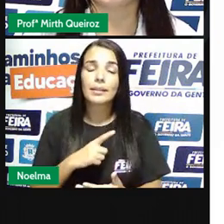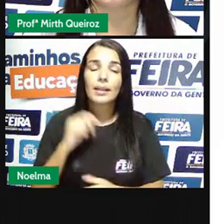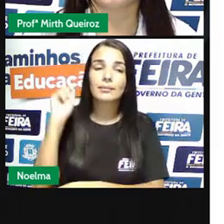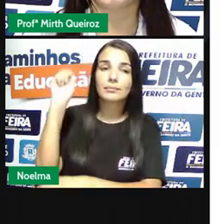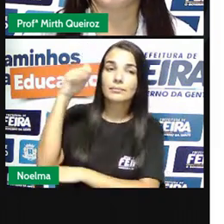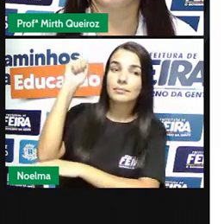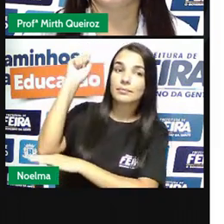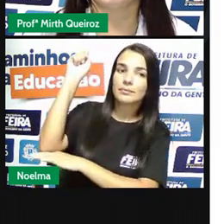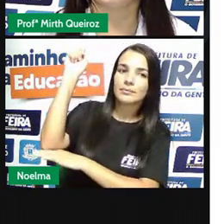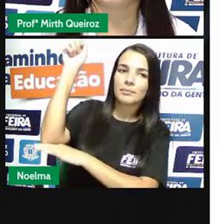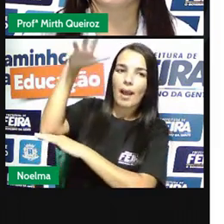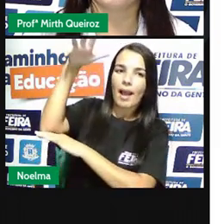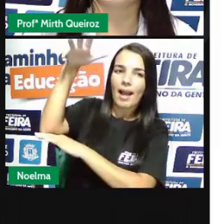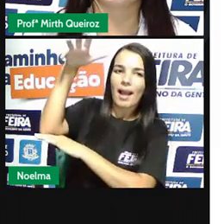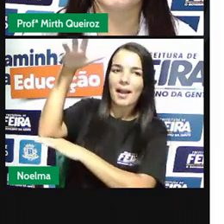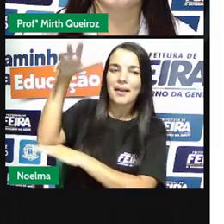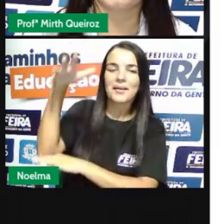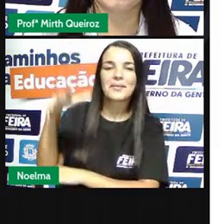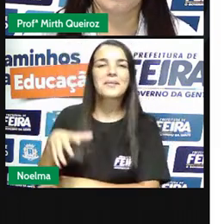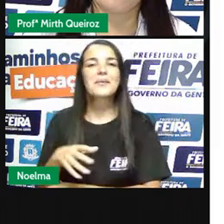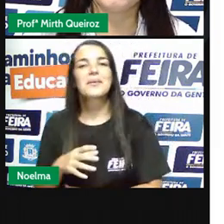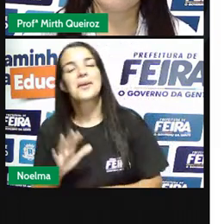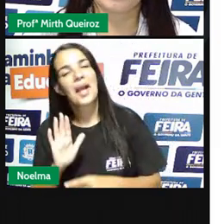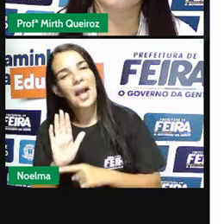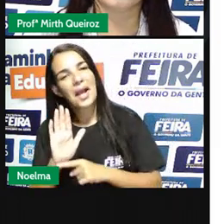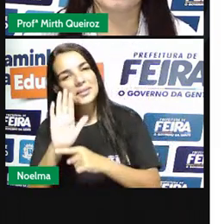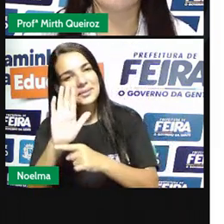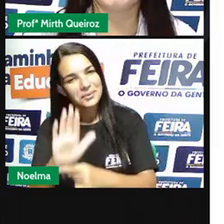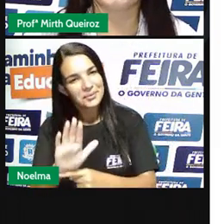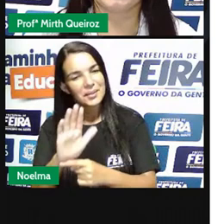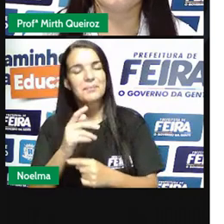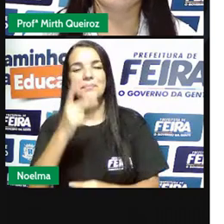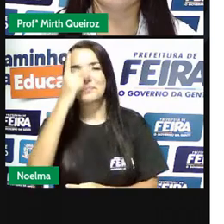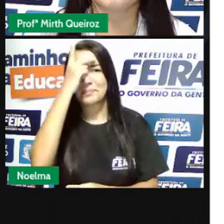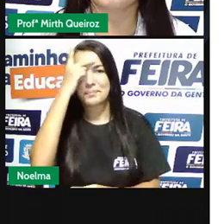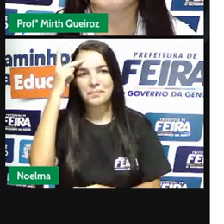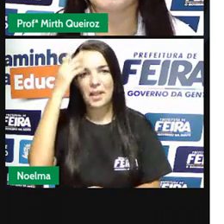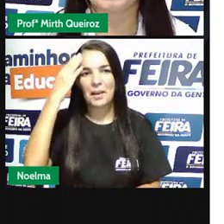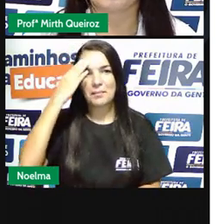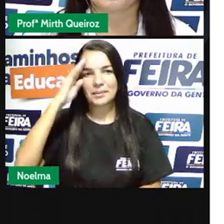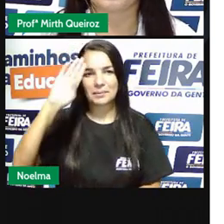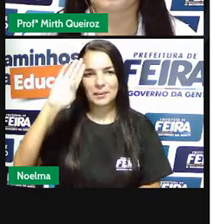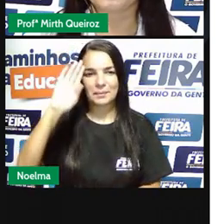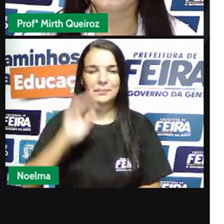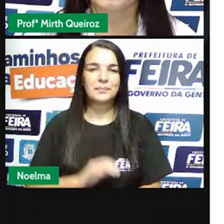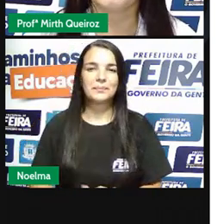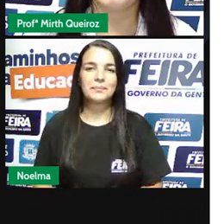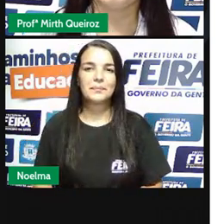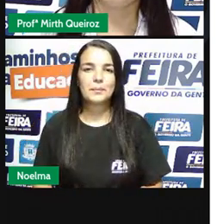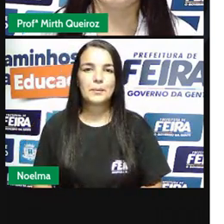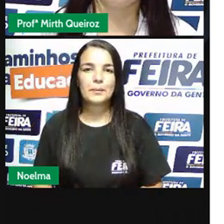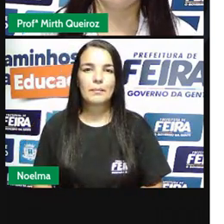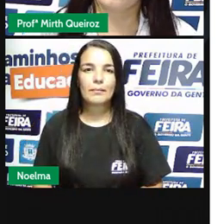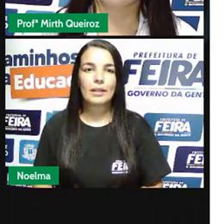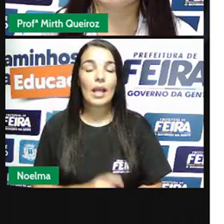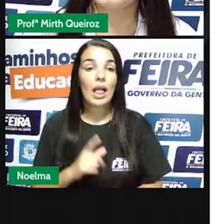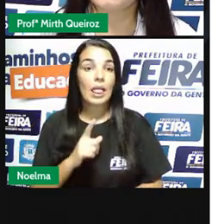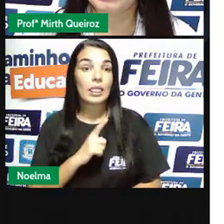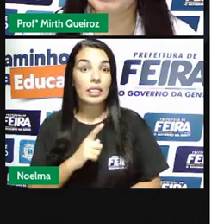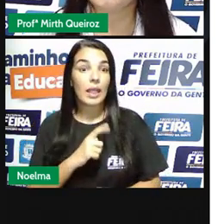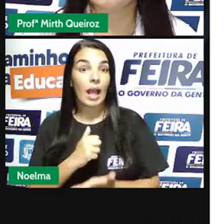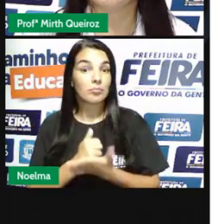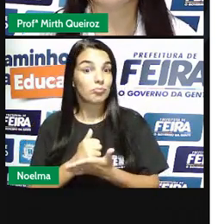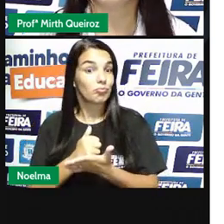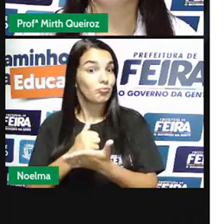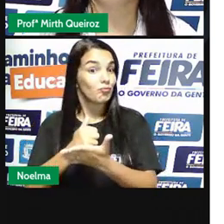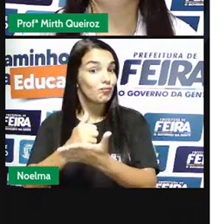que essa pessoa que ajuda o personagem principal geralmente é uma fada madrinha tem o